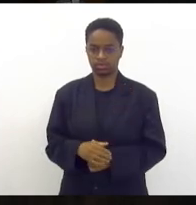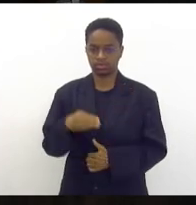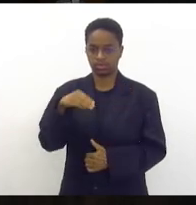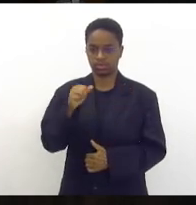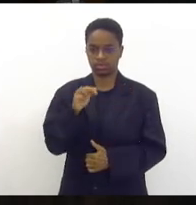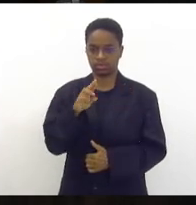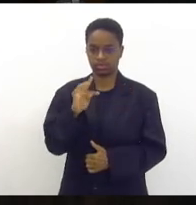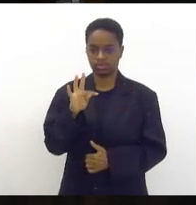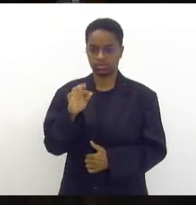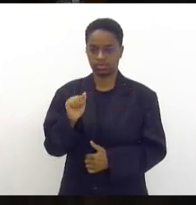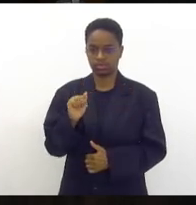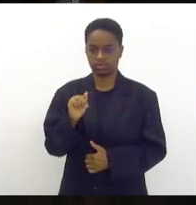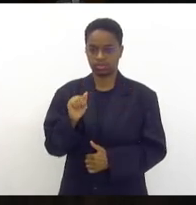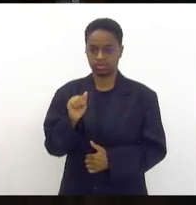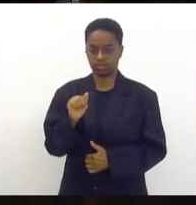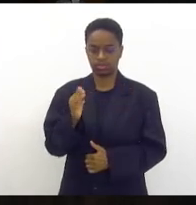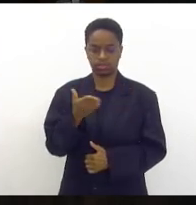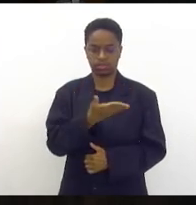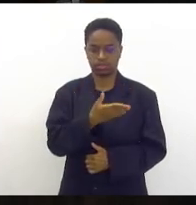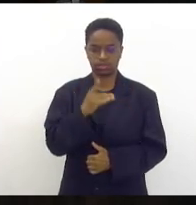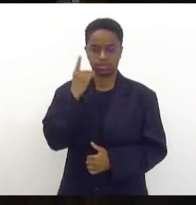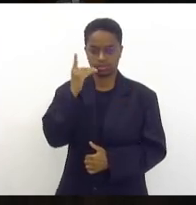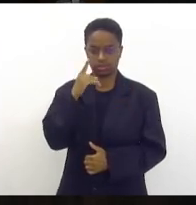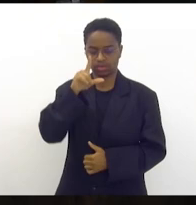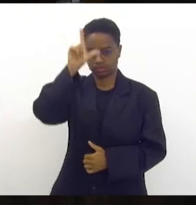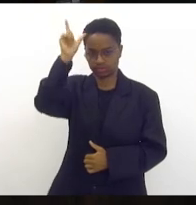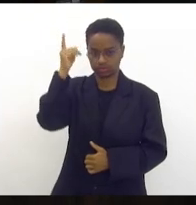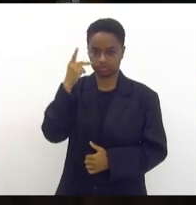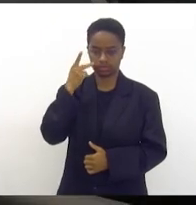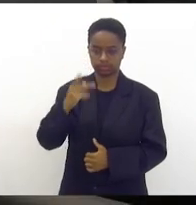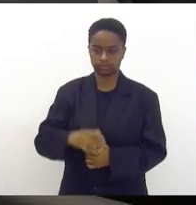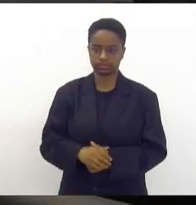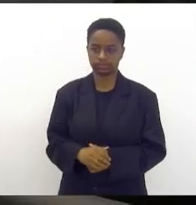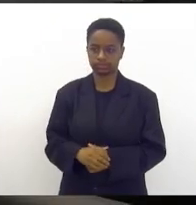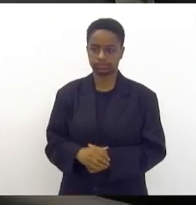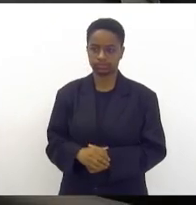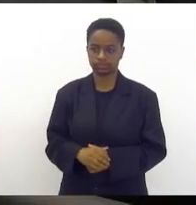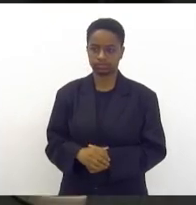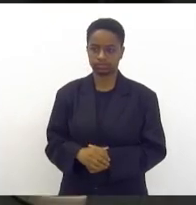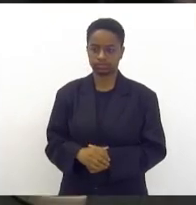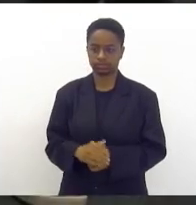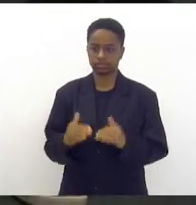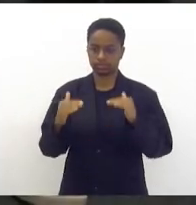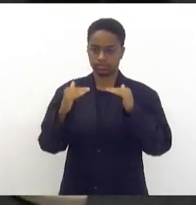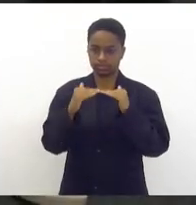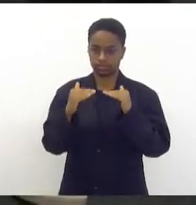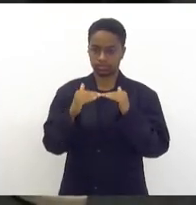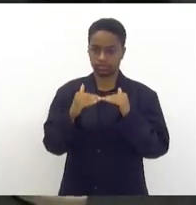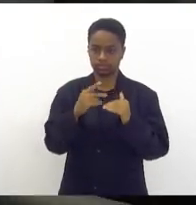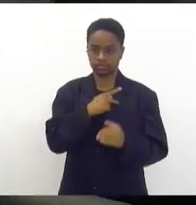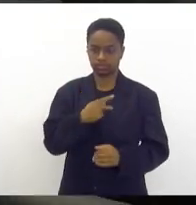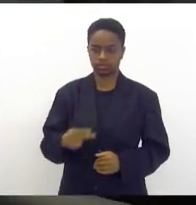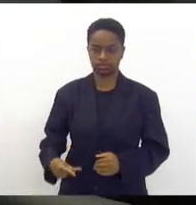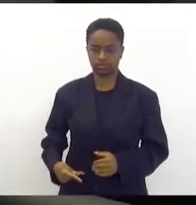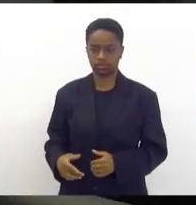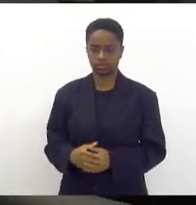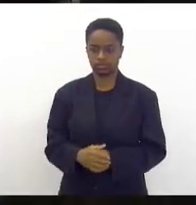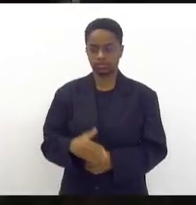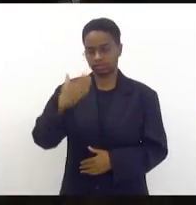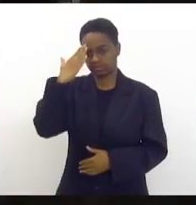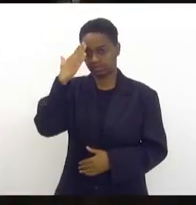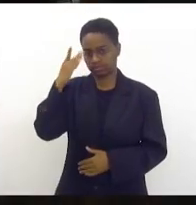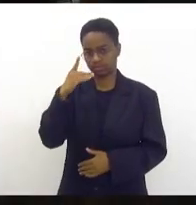Marta Rocha é a autora. Vamos chamar nosso nome, deputado Luiz Paulo Nó. No mérito, favorável, senhor presidente. Obrigado,